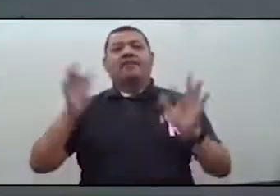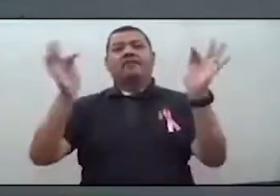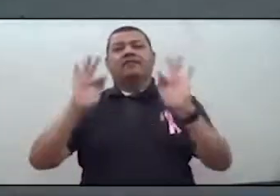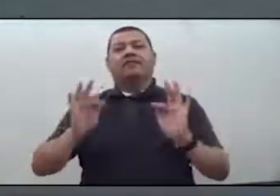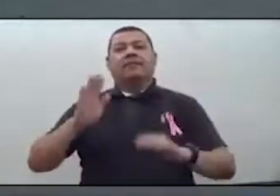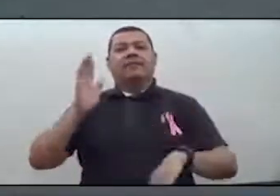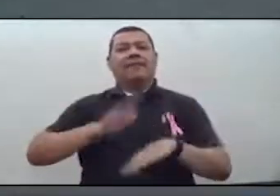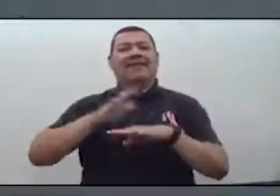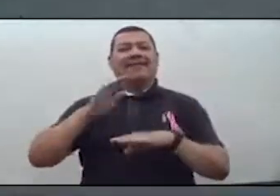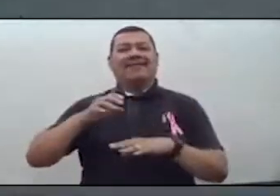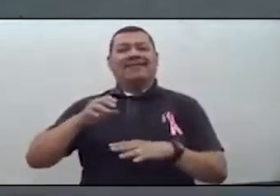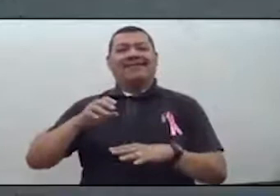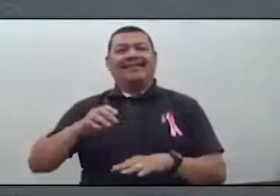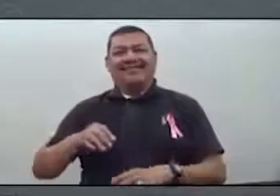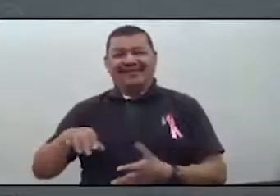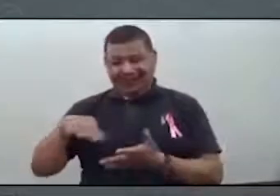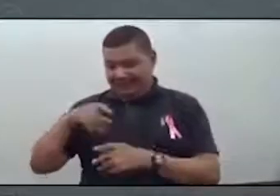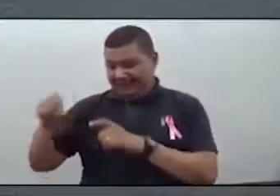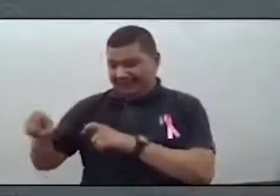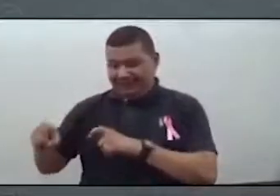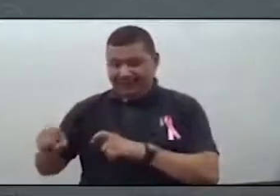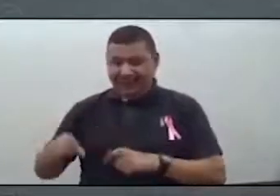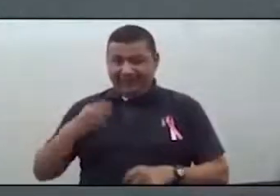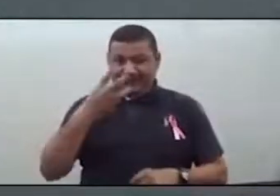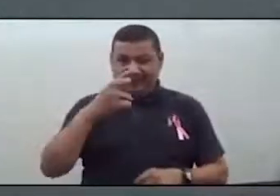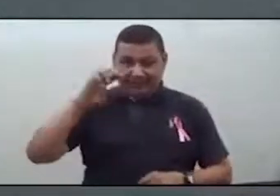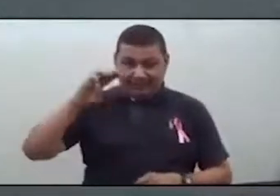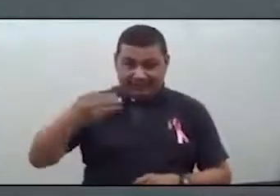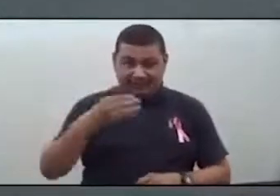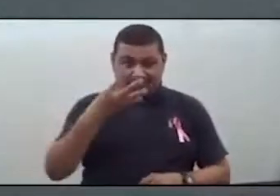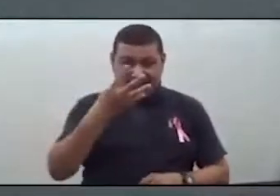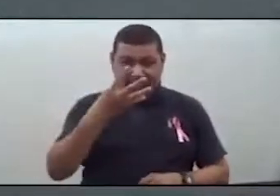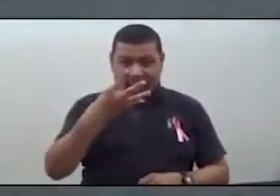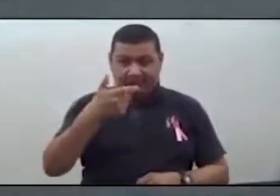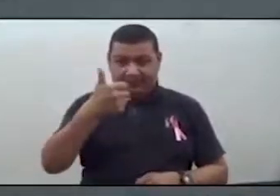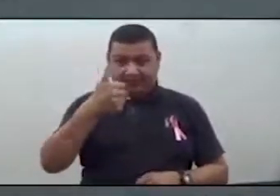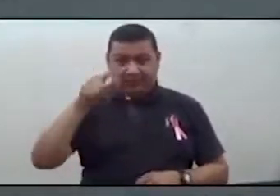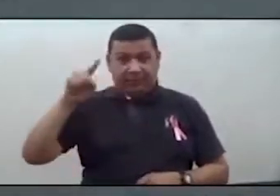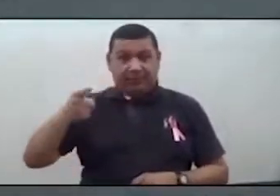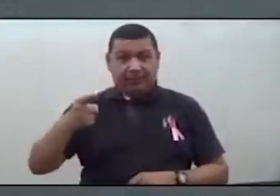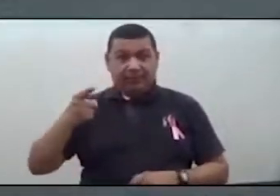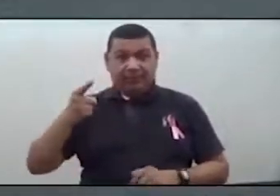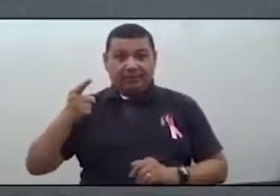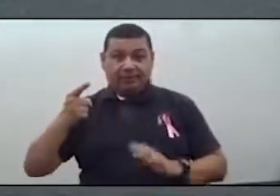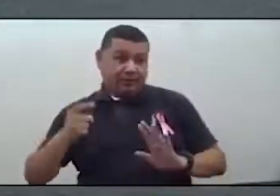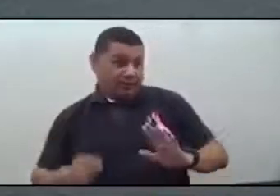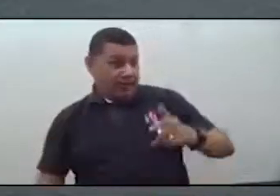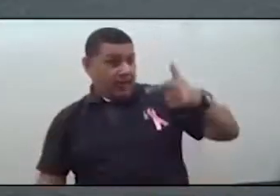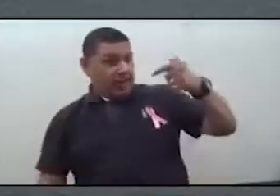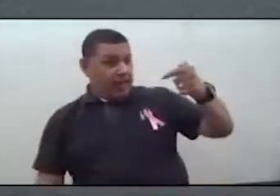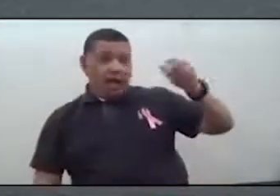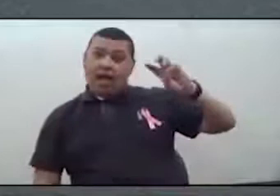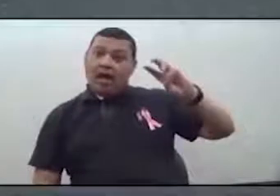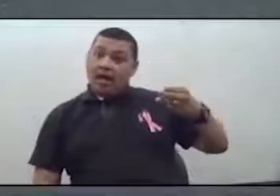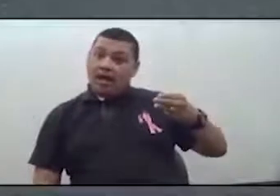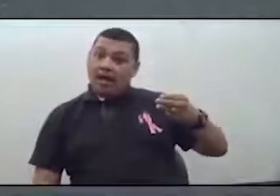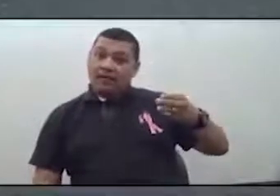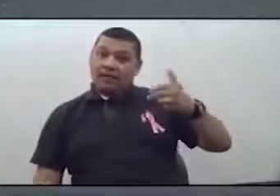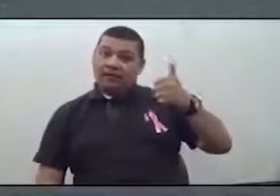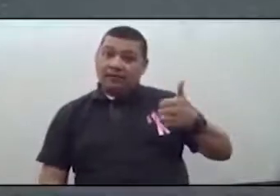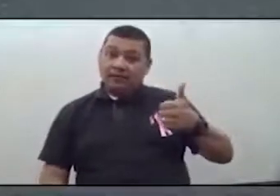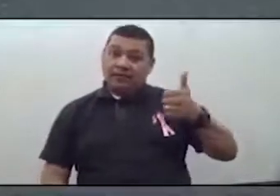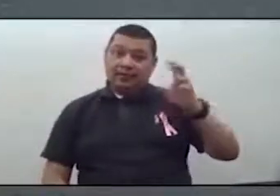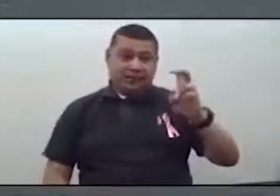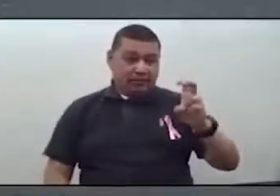de Agricultura, que sai de 3 milhões e 412 mil para 7